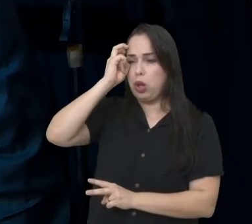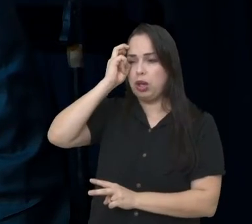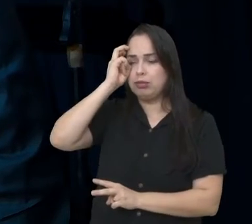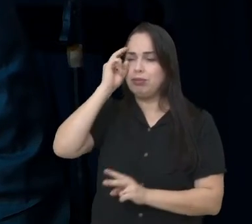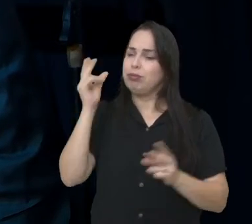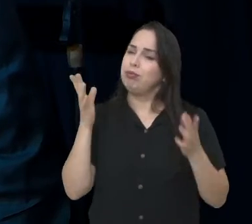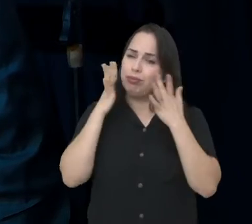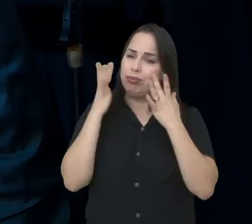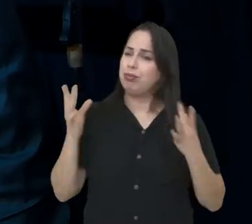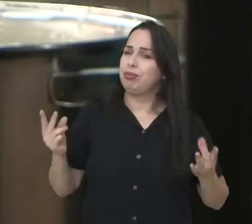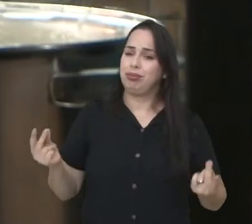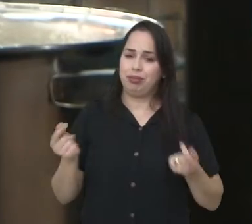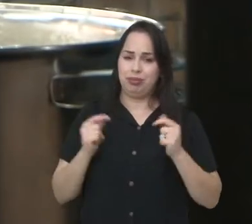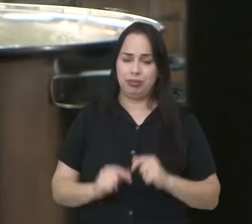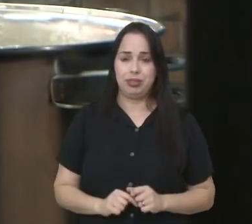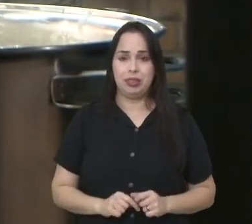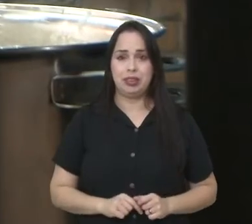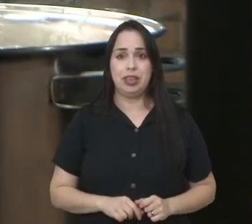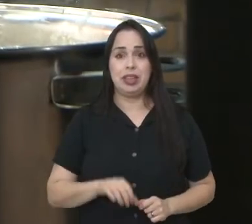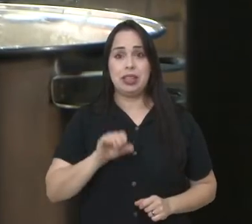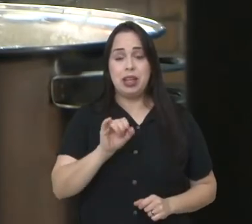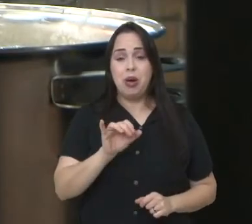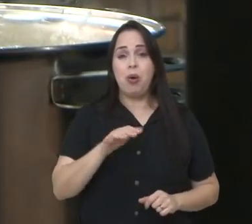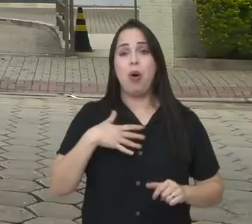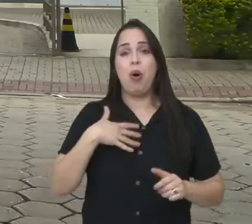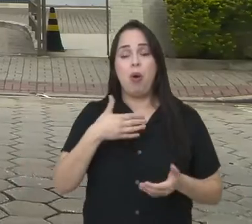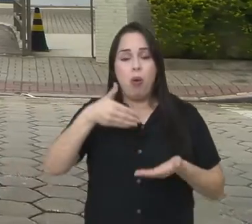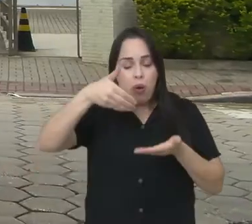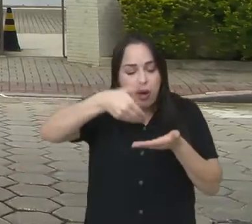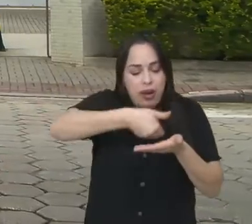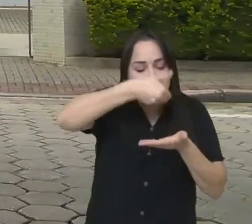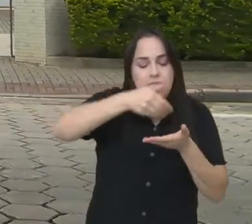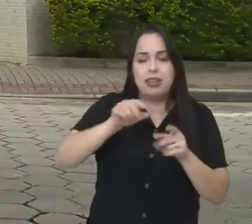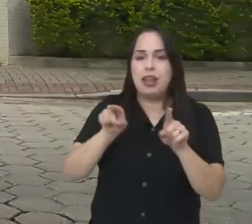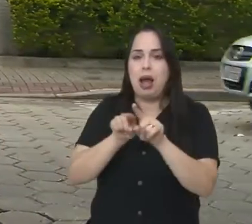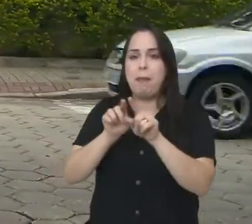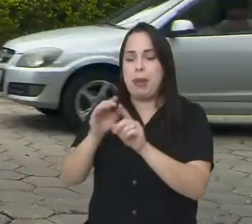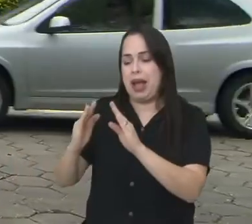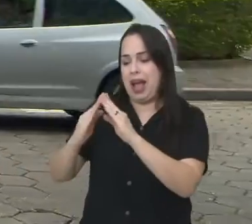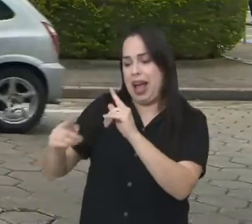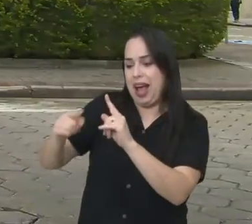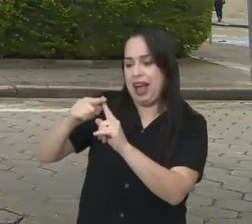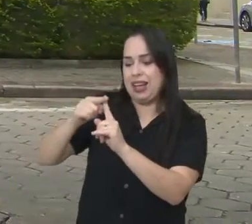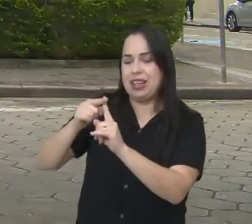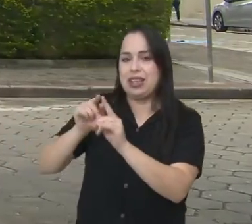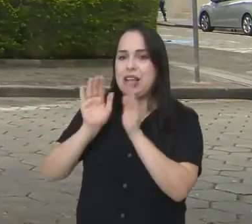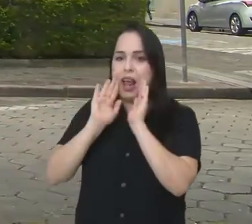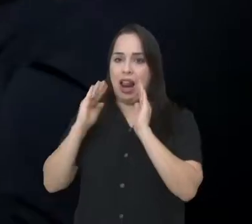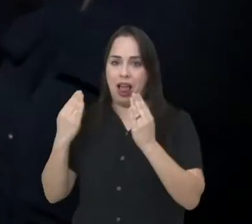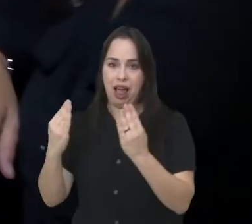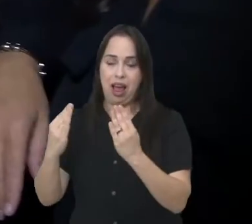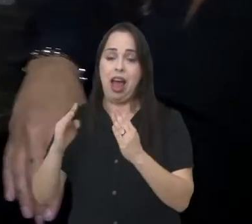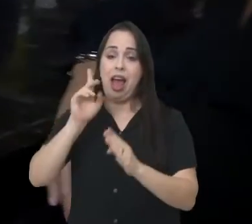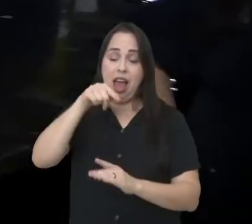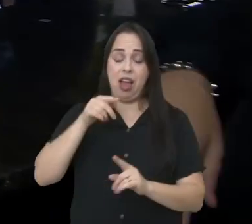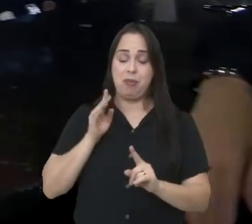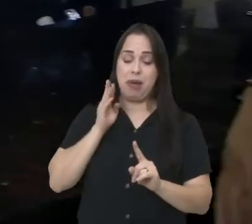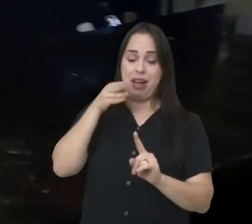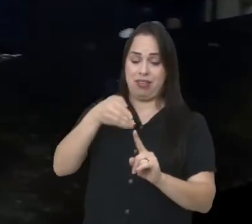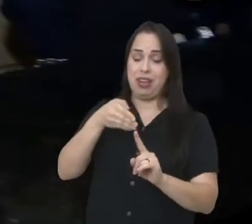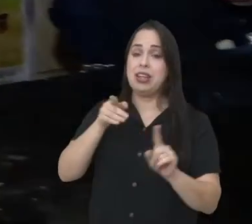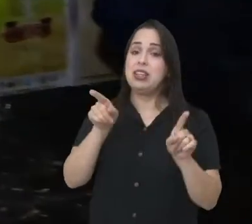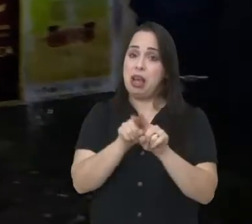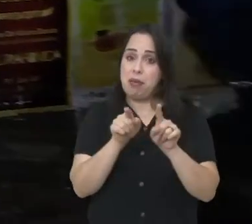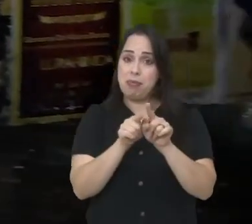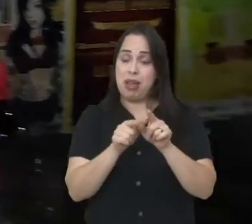totalmente diferente. Se o Caldinho e a Catedral São Dimas são uma referência no bairro, podemos sim acrescentar